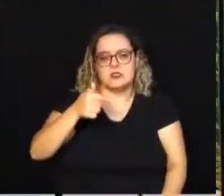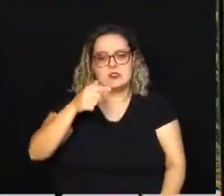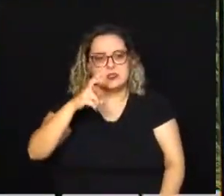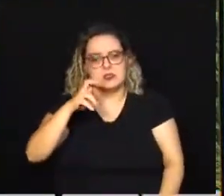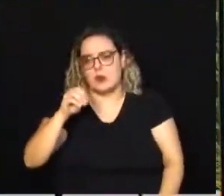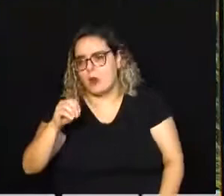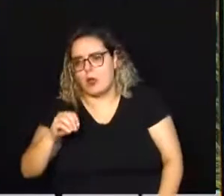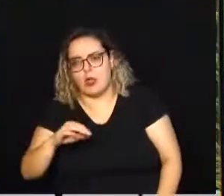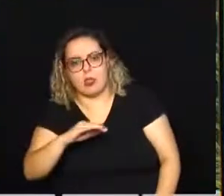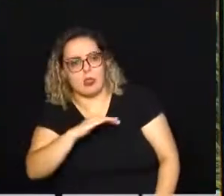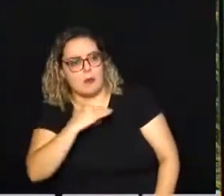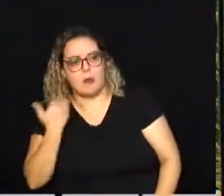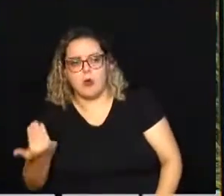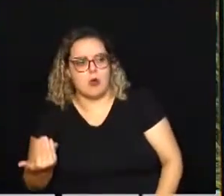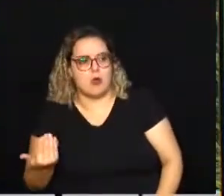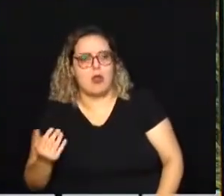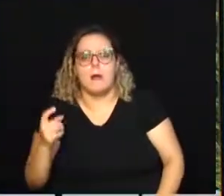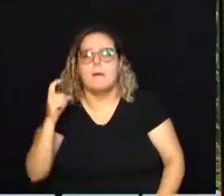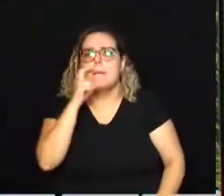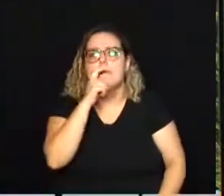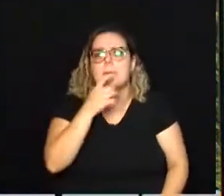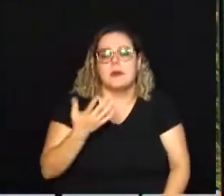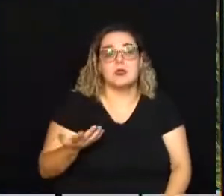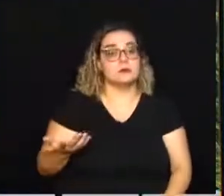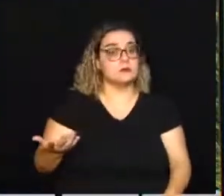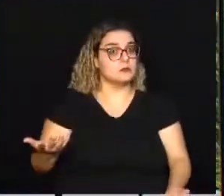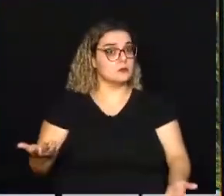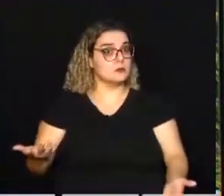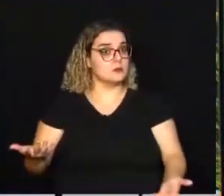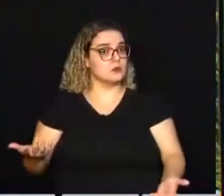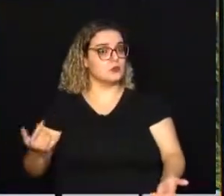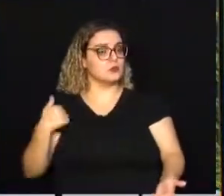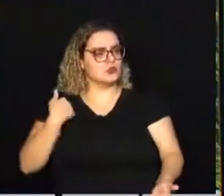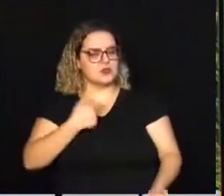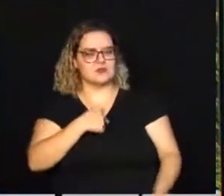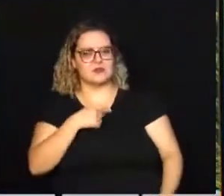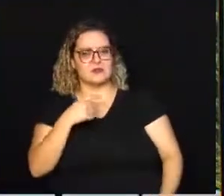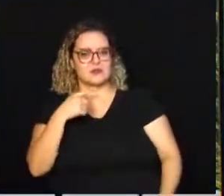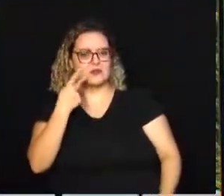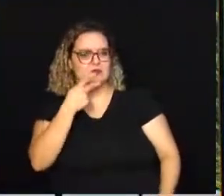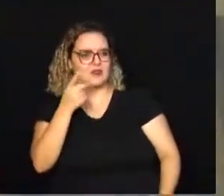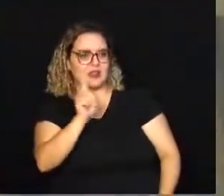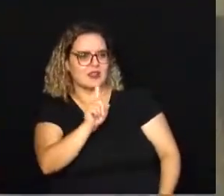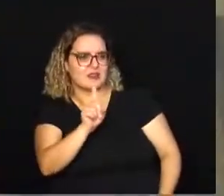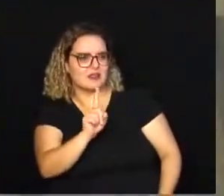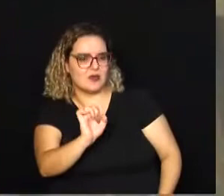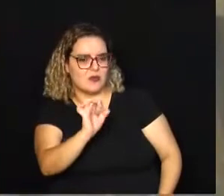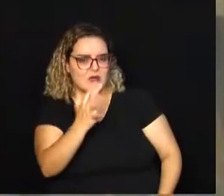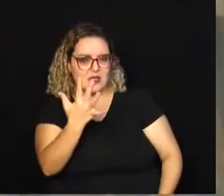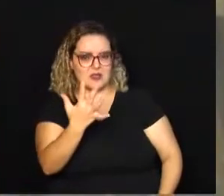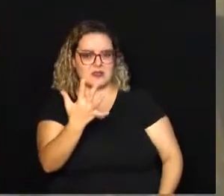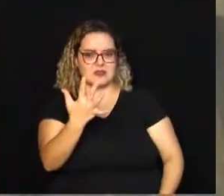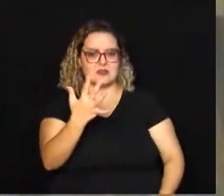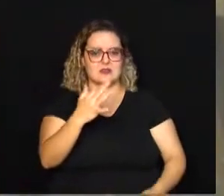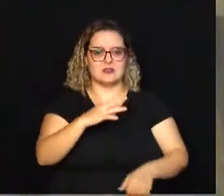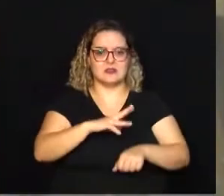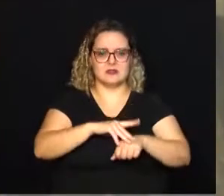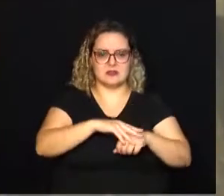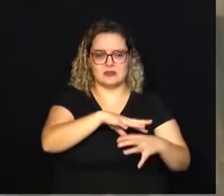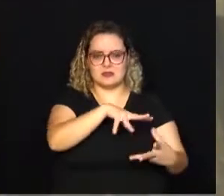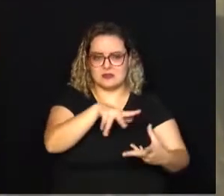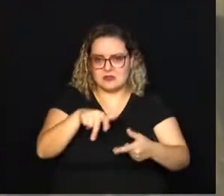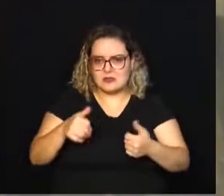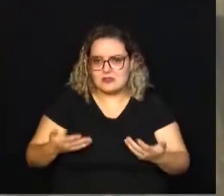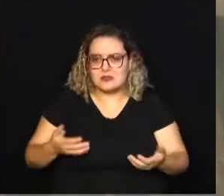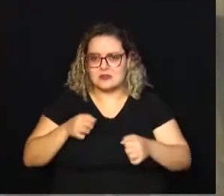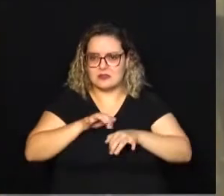Então é isso. Enquanto a gente continuar nesse negacionismo, a nossa condição vai ser essa. 4 horas da tarde, nós já